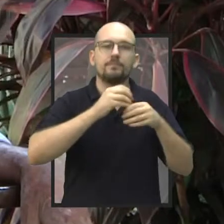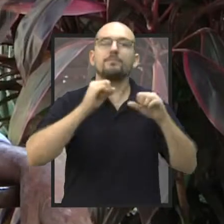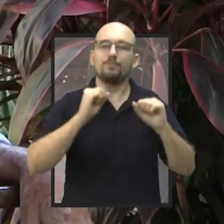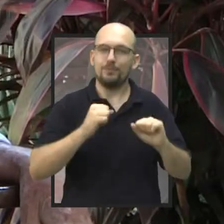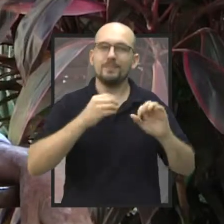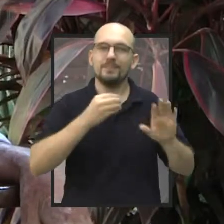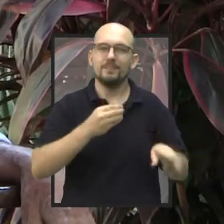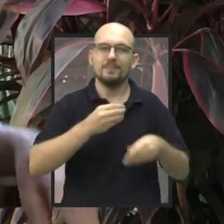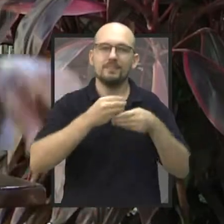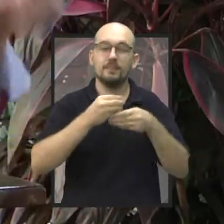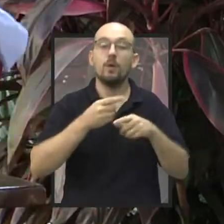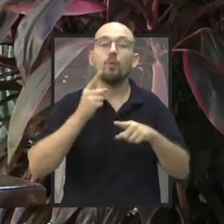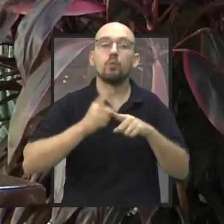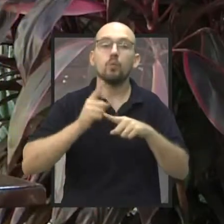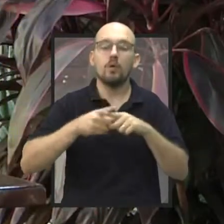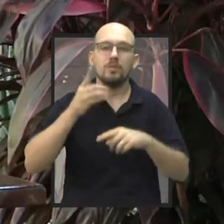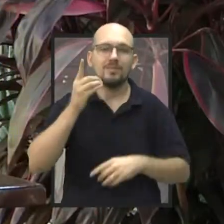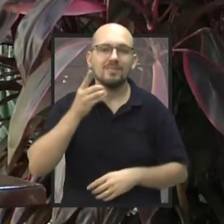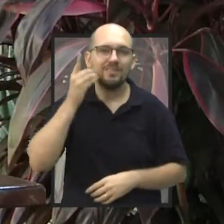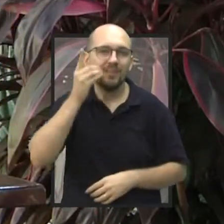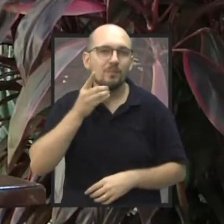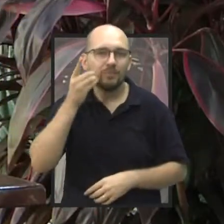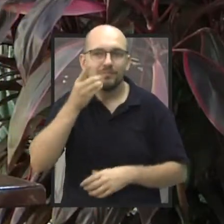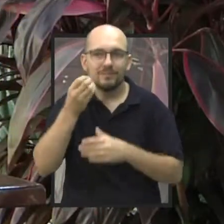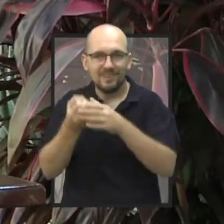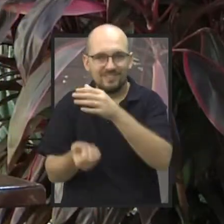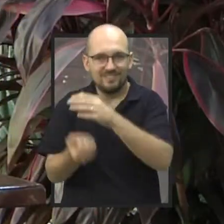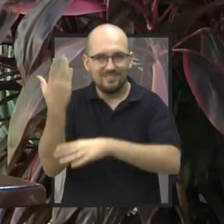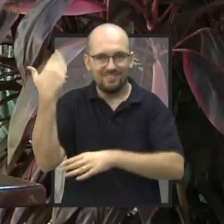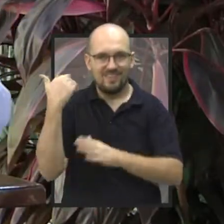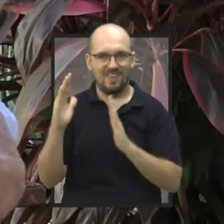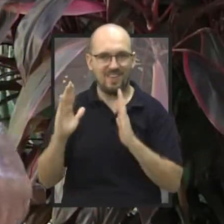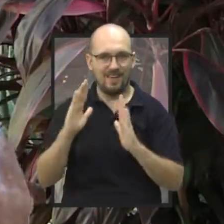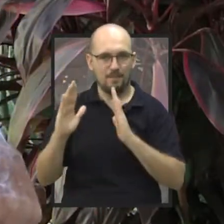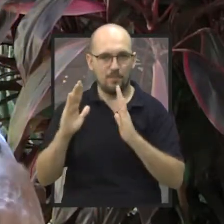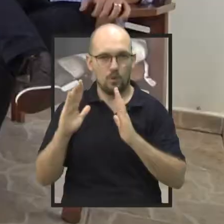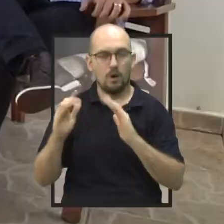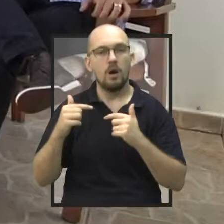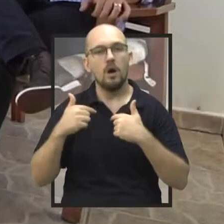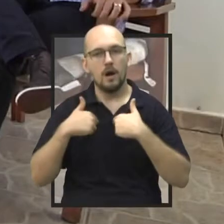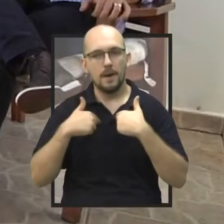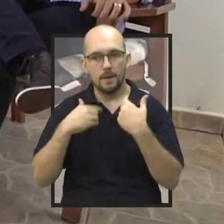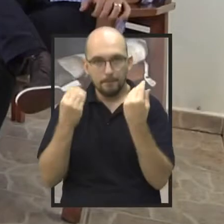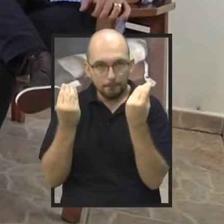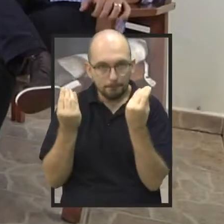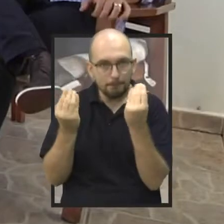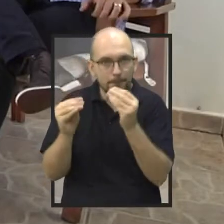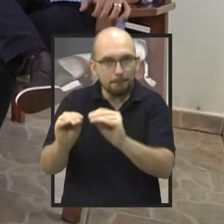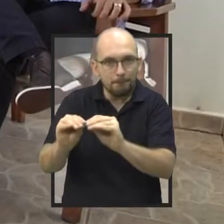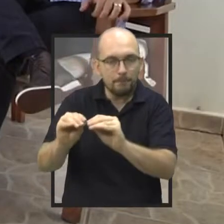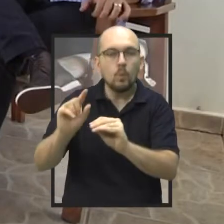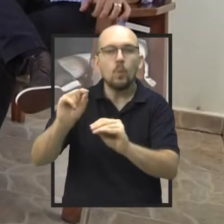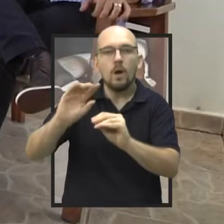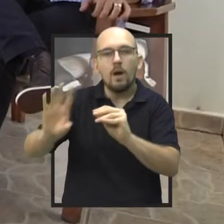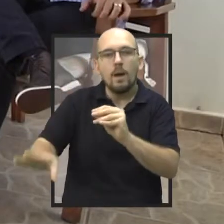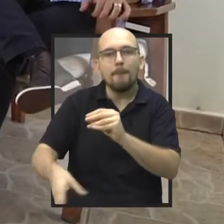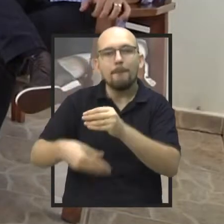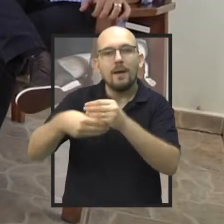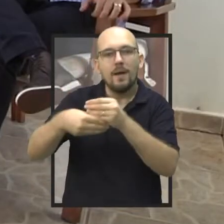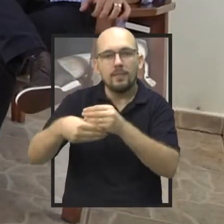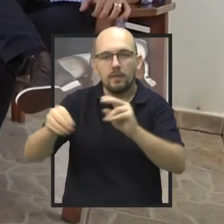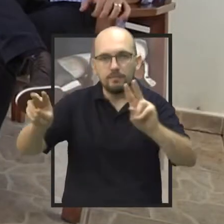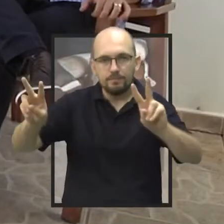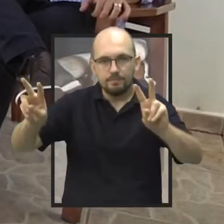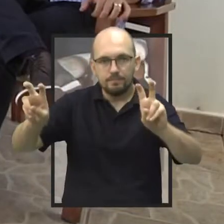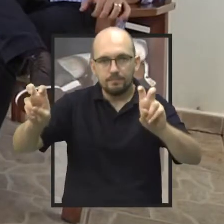Já que foram os deputados quem criaram isso, na época, eu colocaria uma emenda no